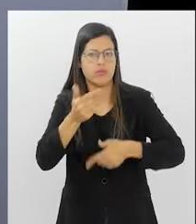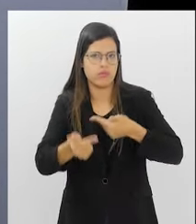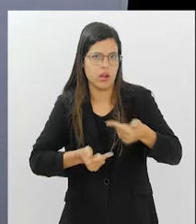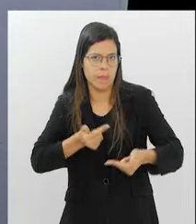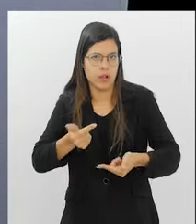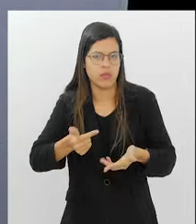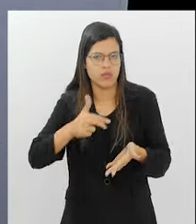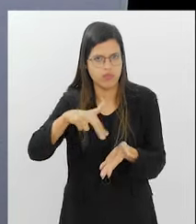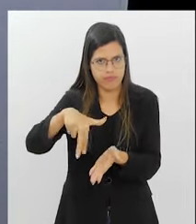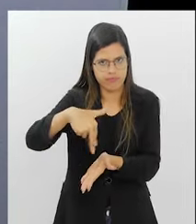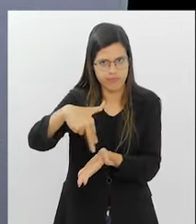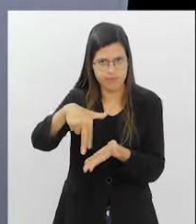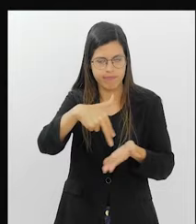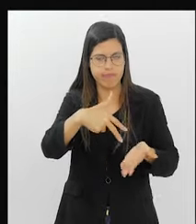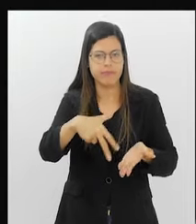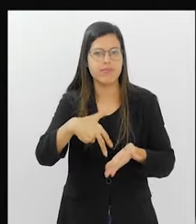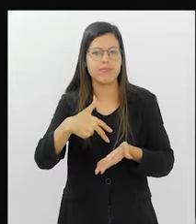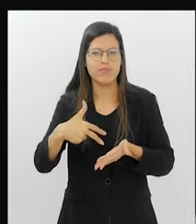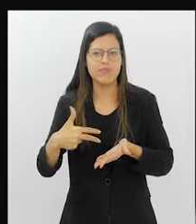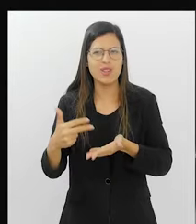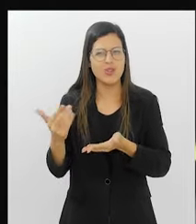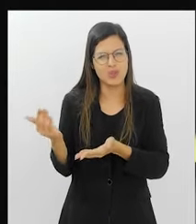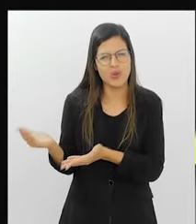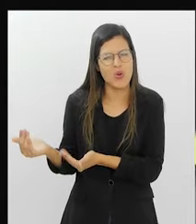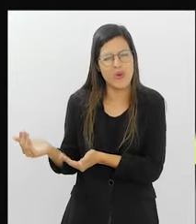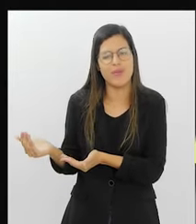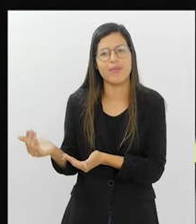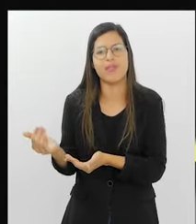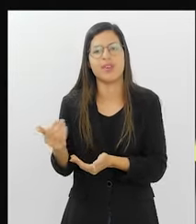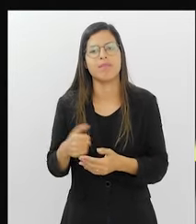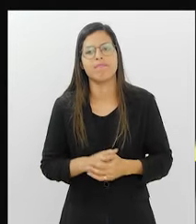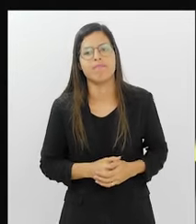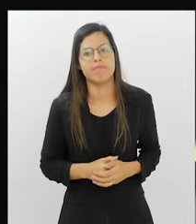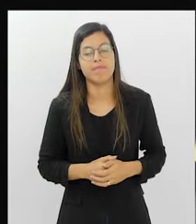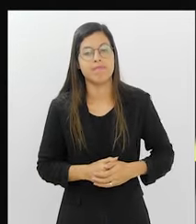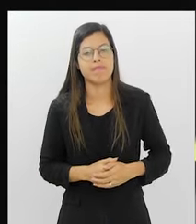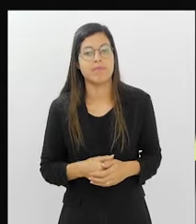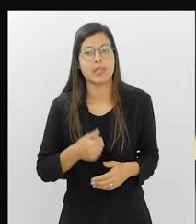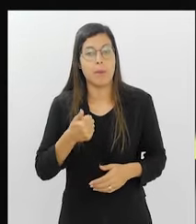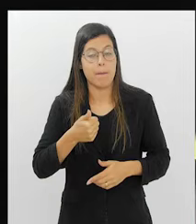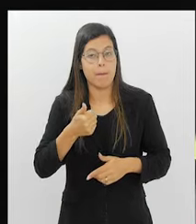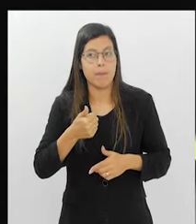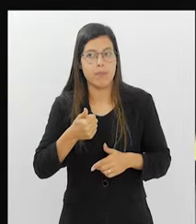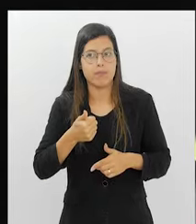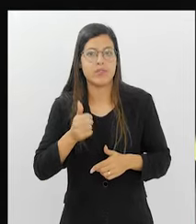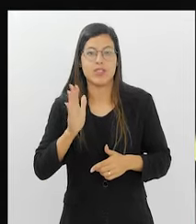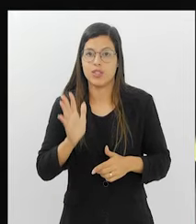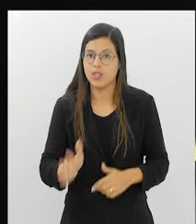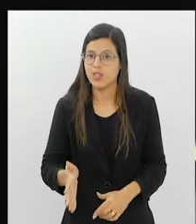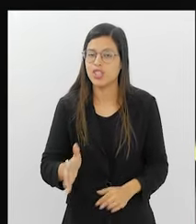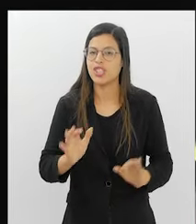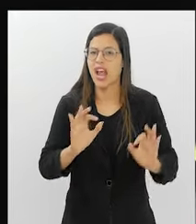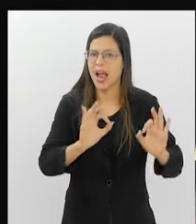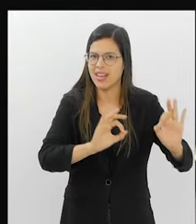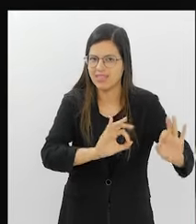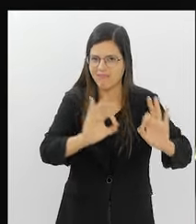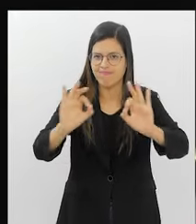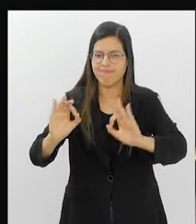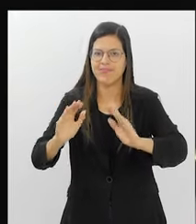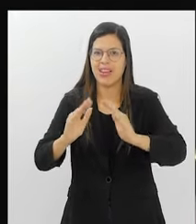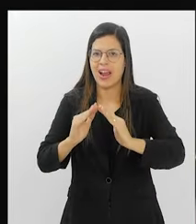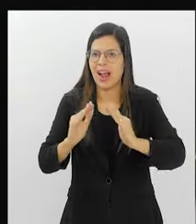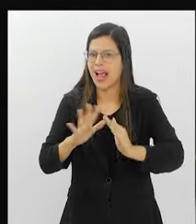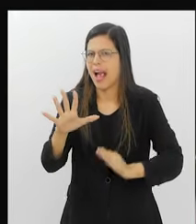eh trabalhando com dança é bem novinho e meu primeiro trabalho já